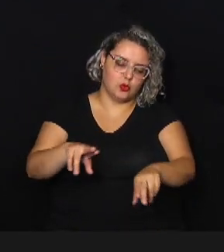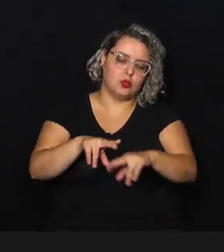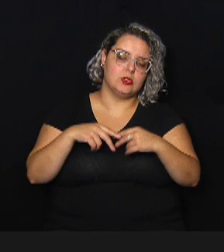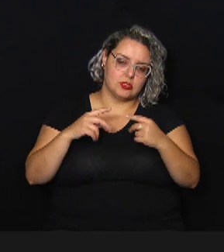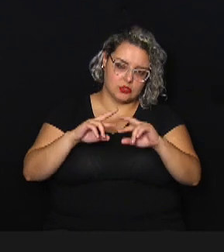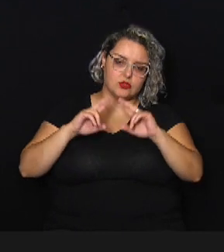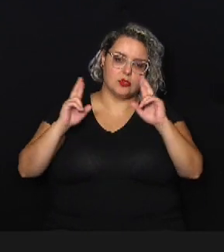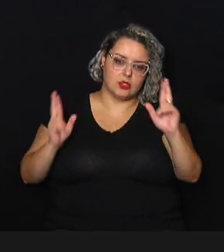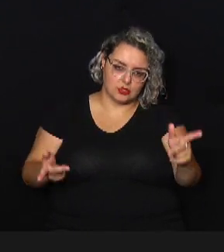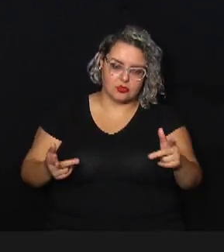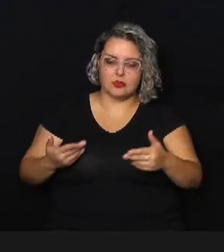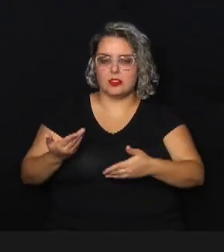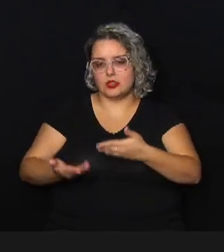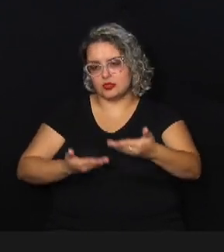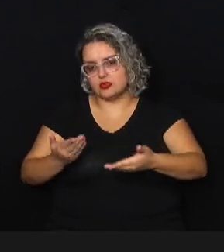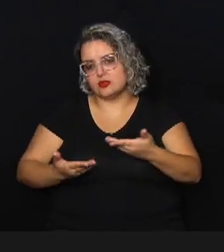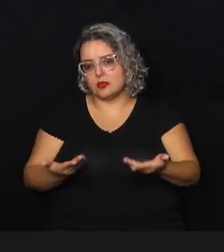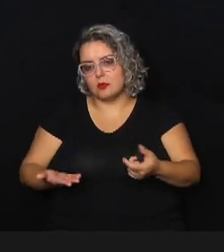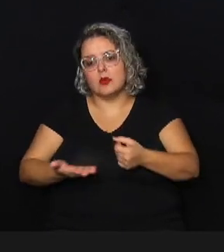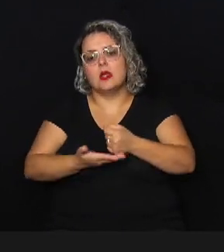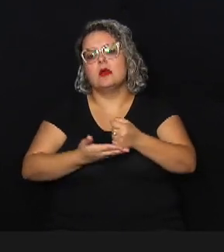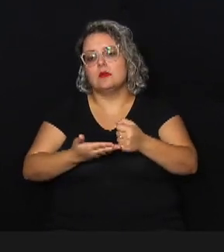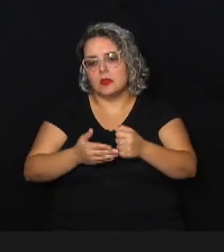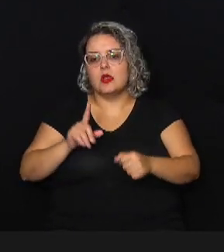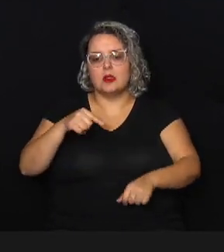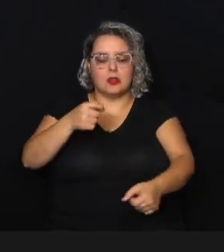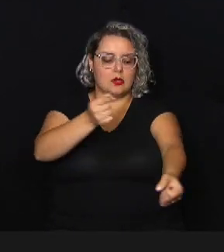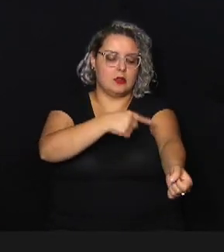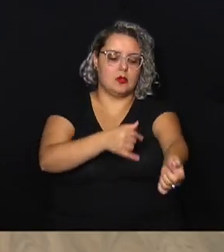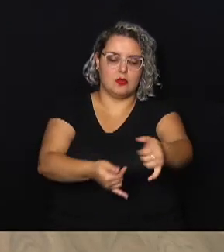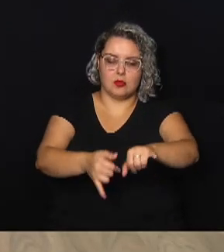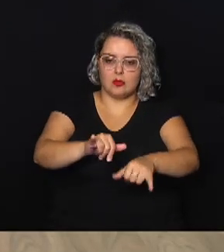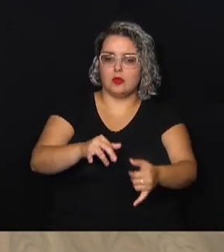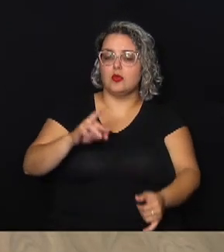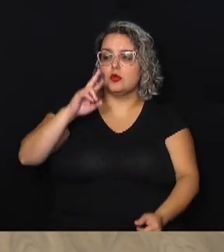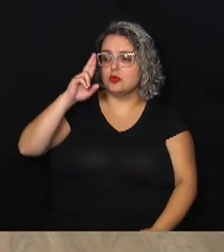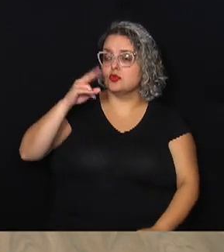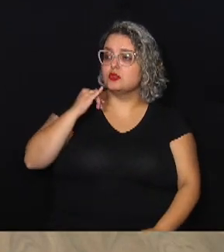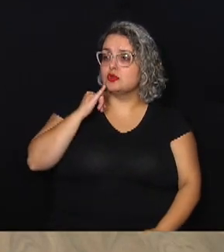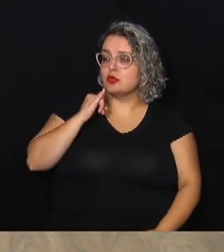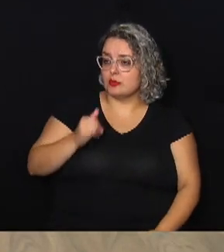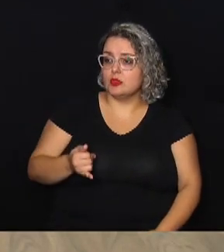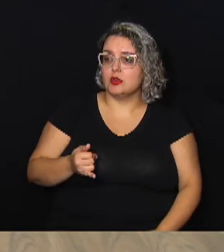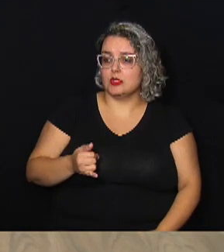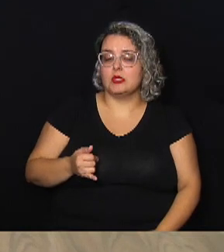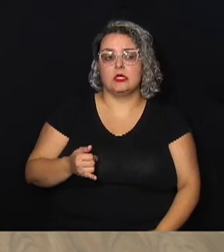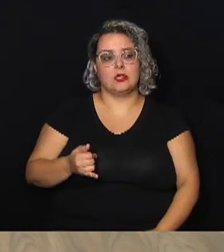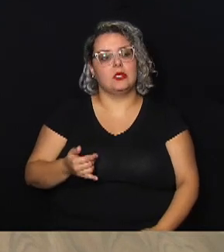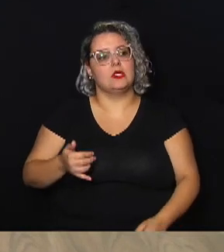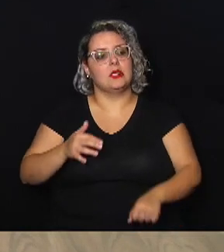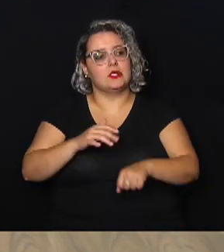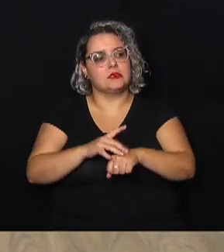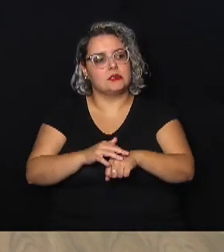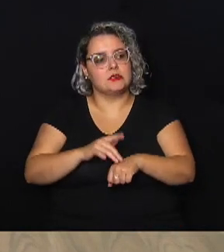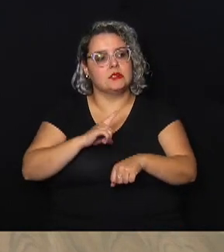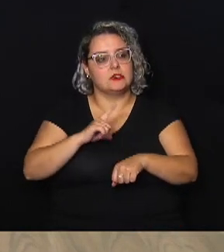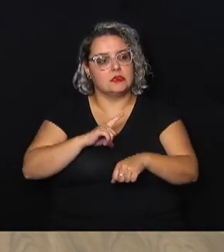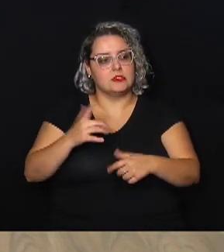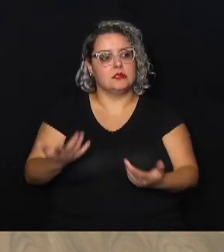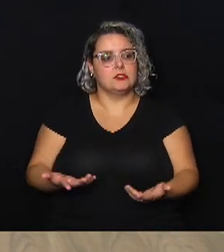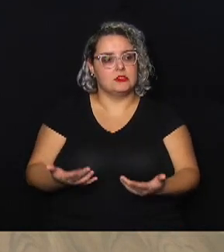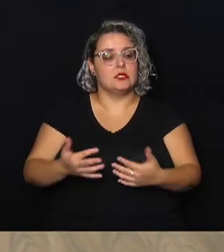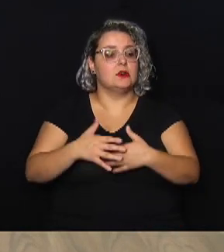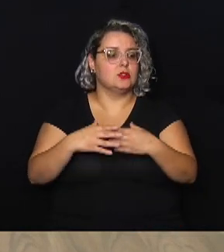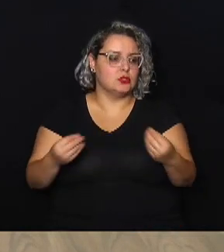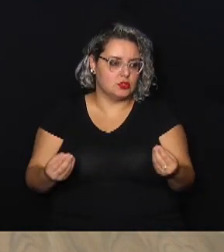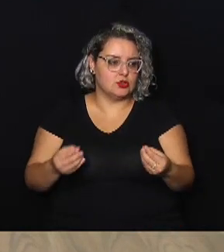Mas, basicamente, é com quimioterapia. O senhor falou aí que as crianças, né, têm mais chances de cura, adulto também tem,